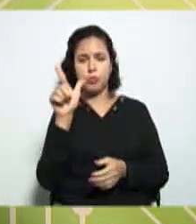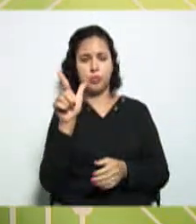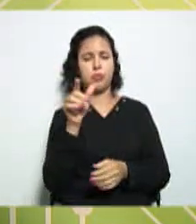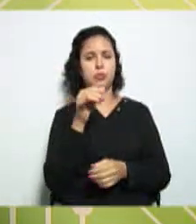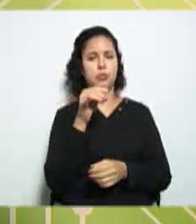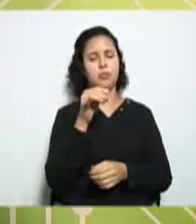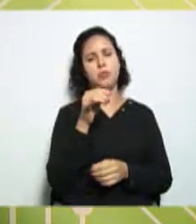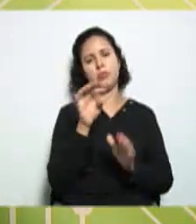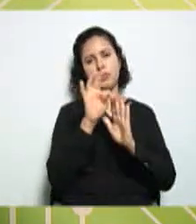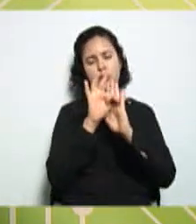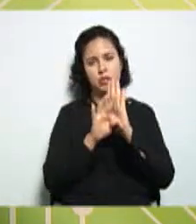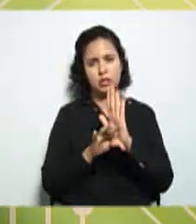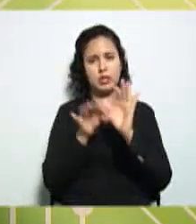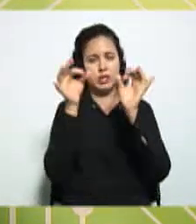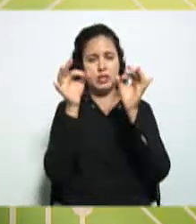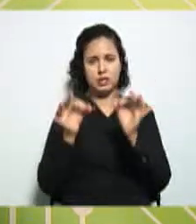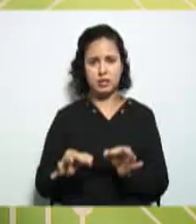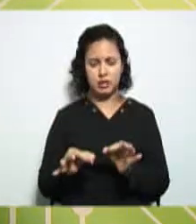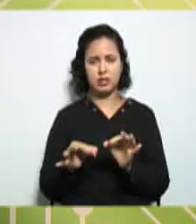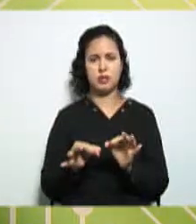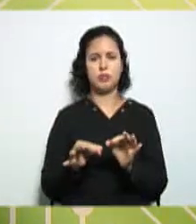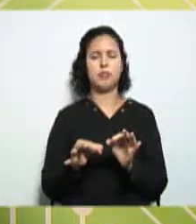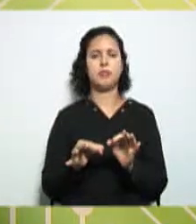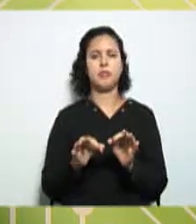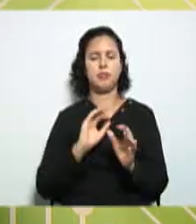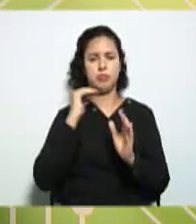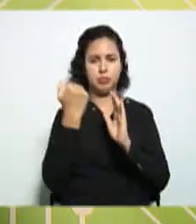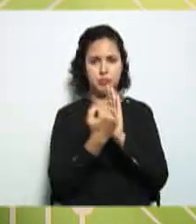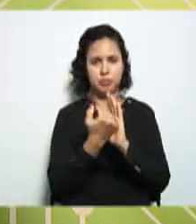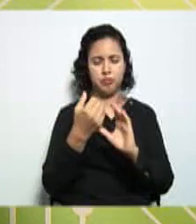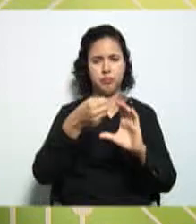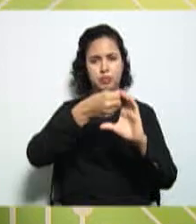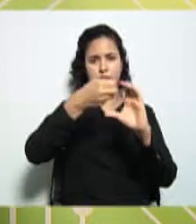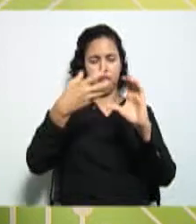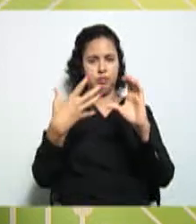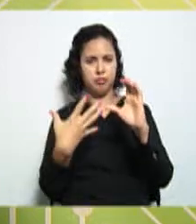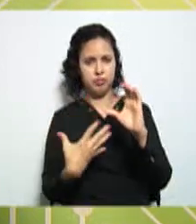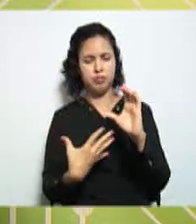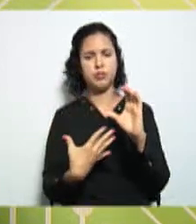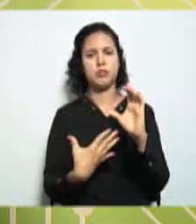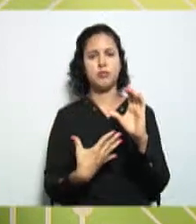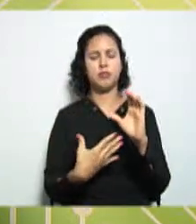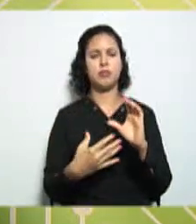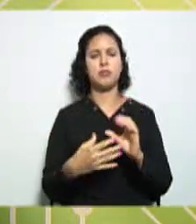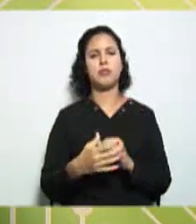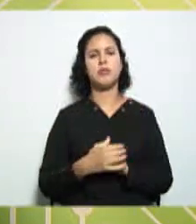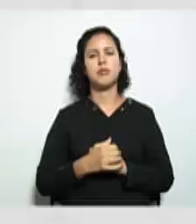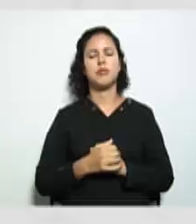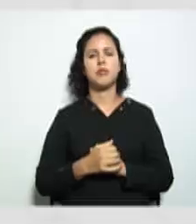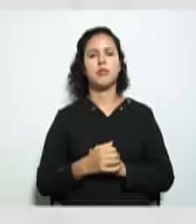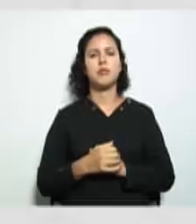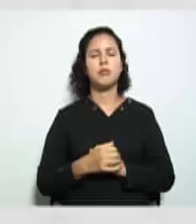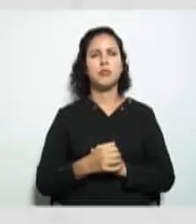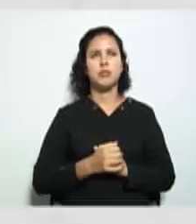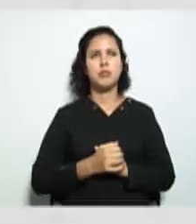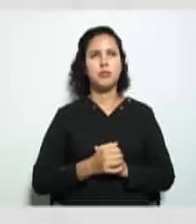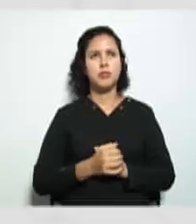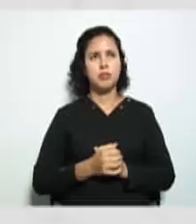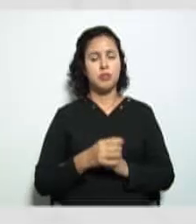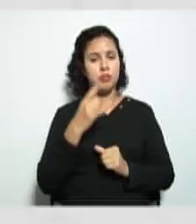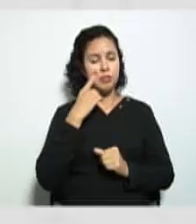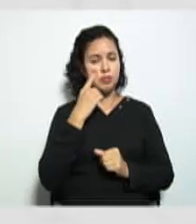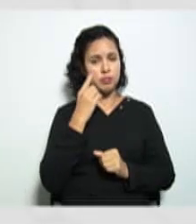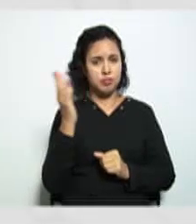exemplo adequado de acordo com as características do texto científico. Olha só